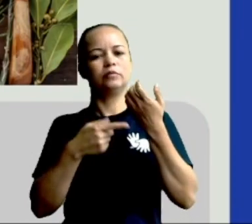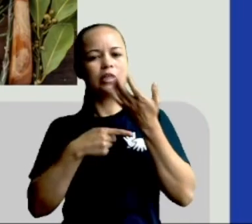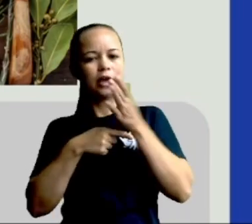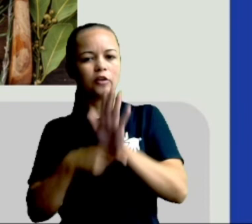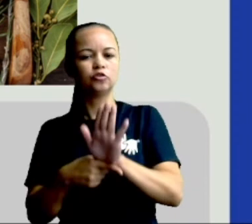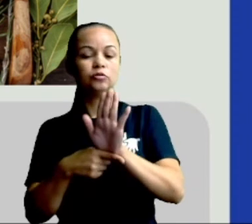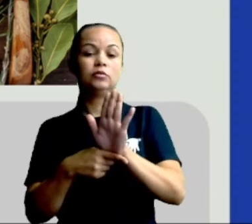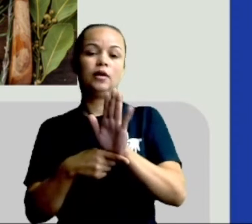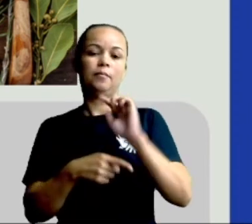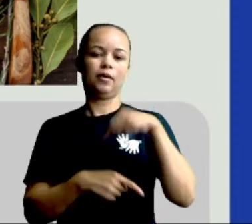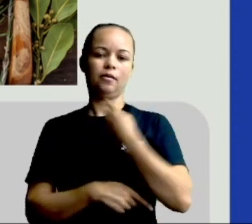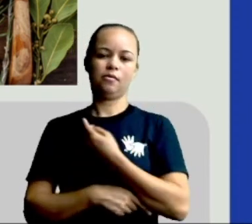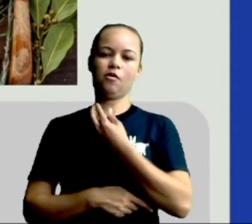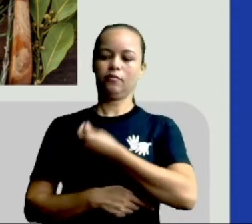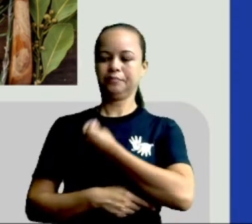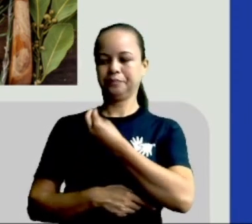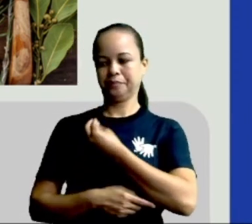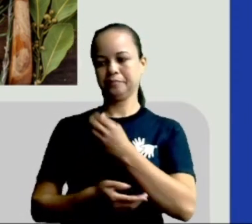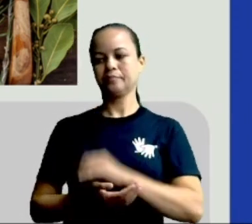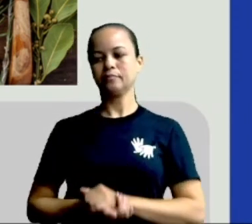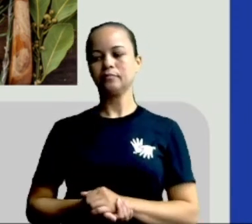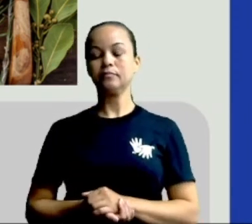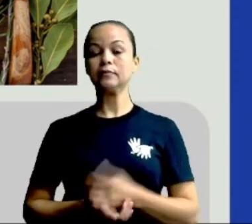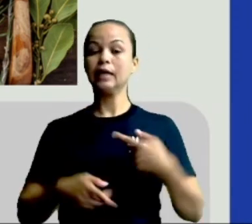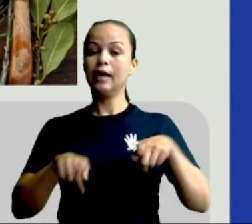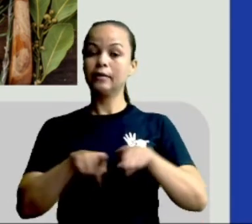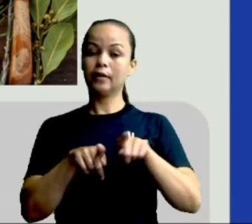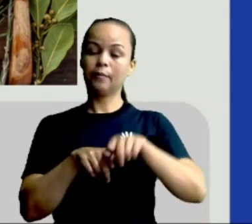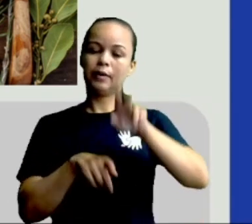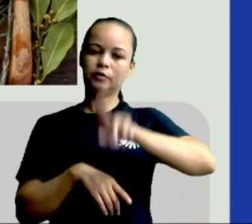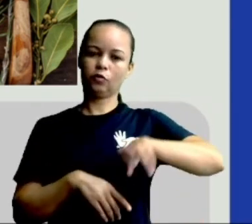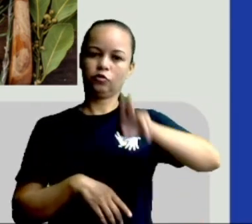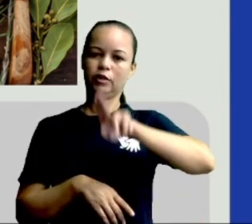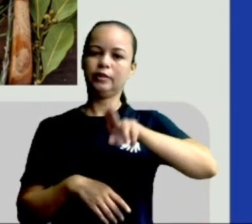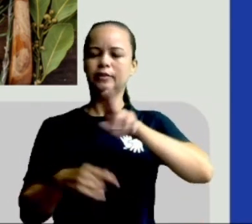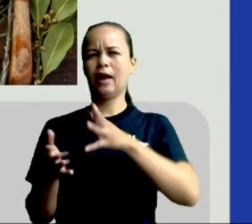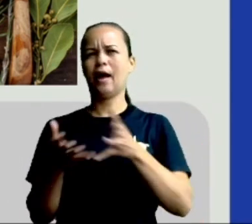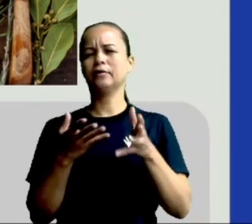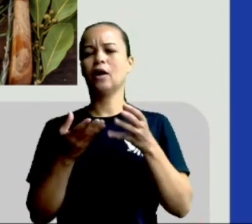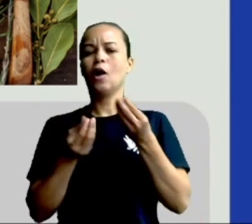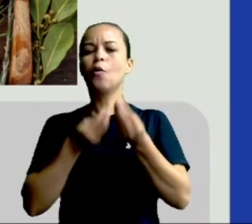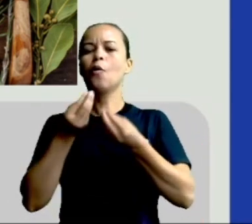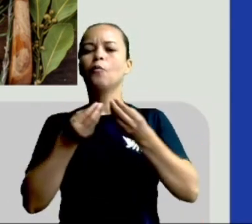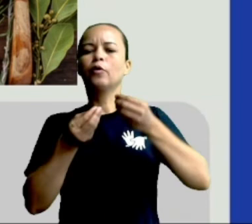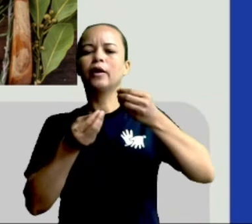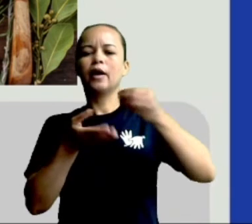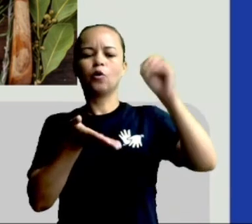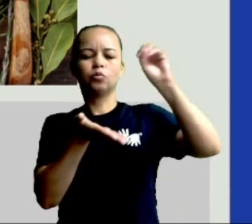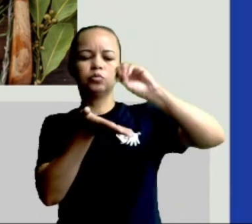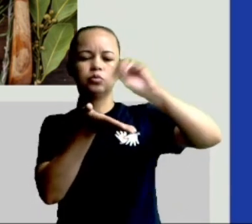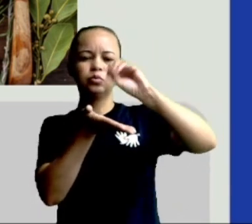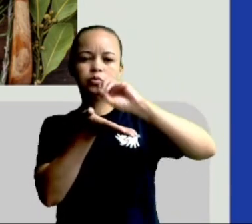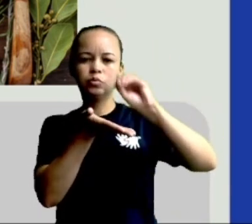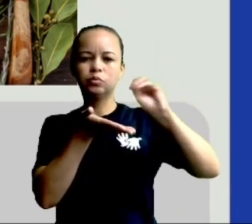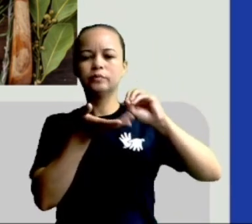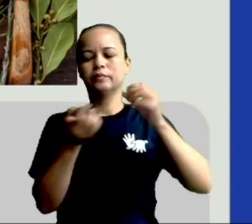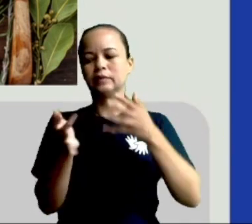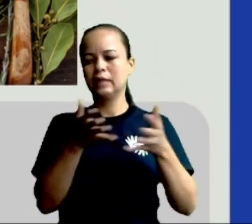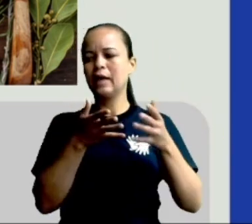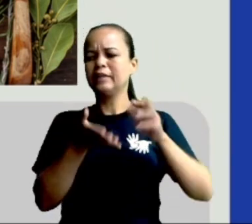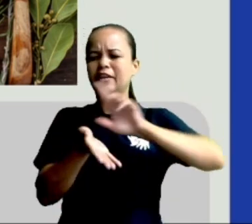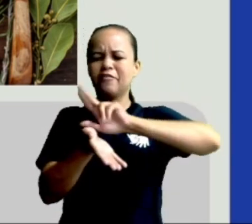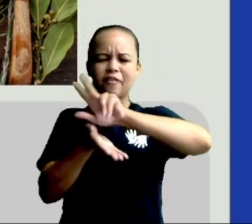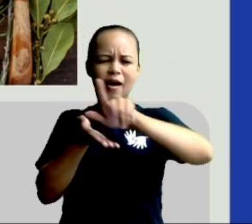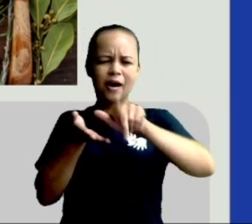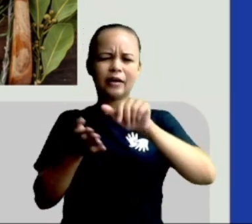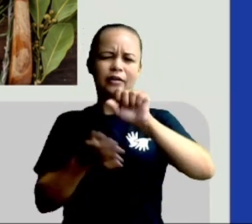para a nossa vida. As plantas também são utilizadas aí, gente, como temperos. A salsa, o alecrim,